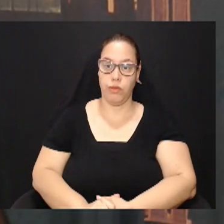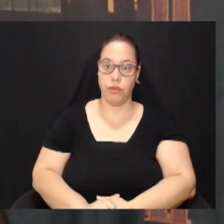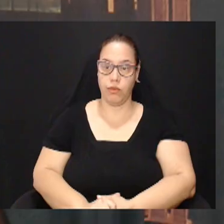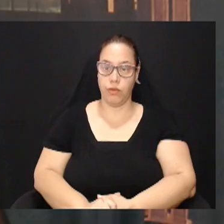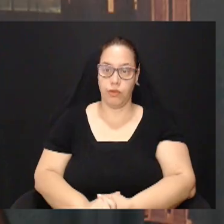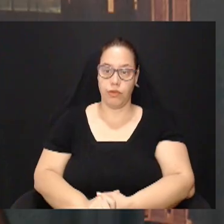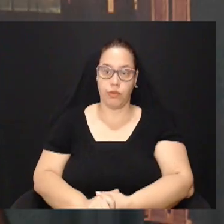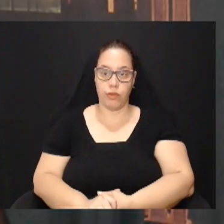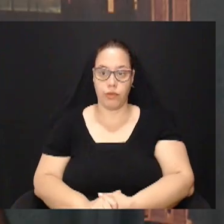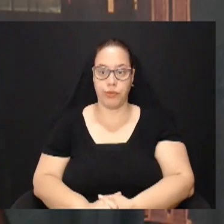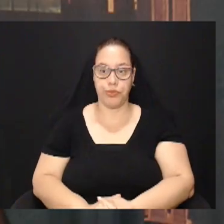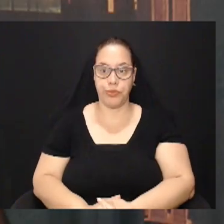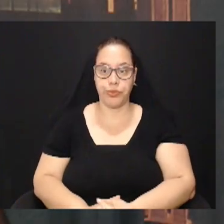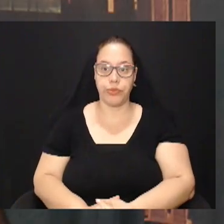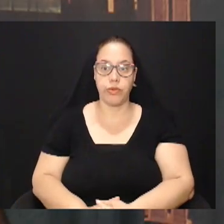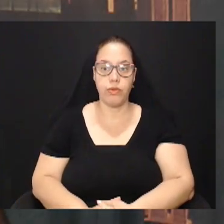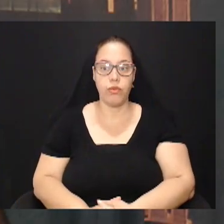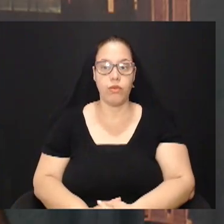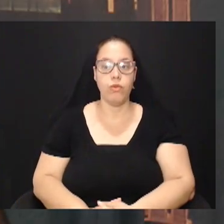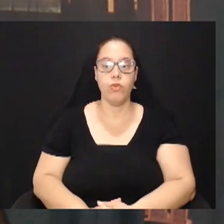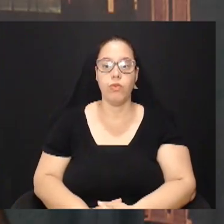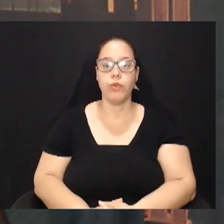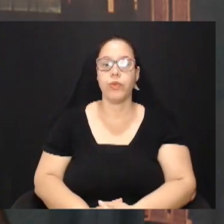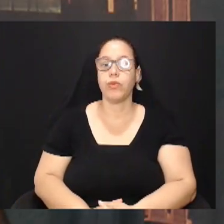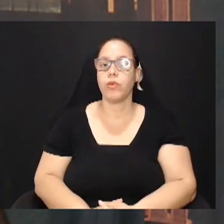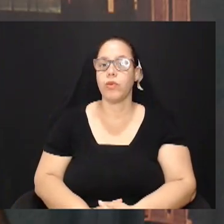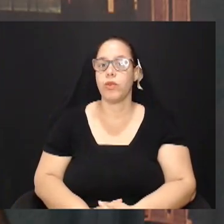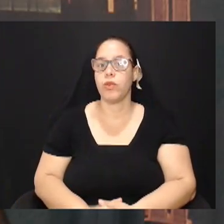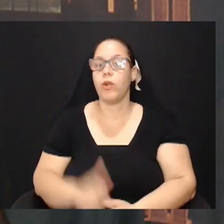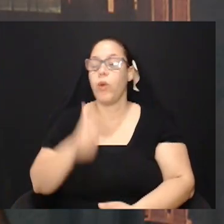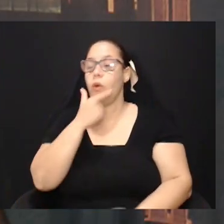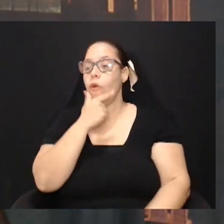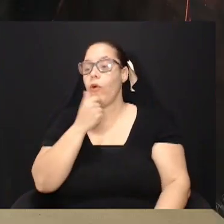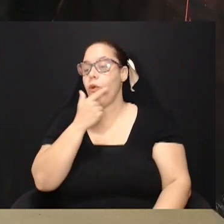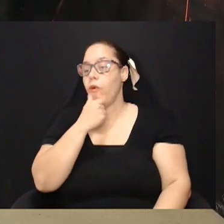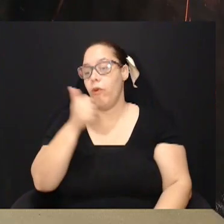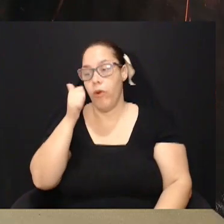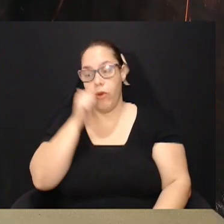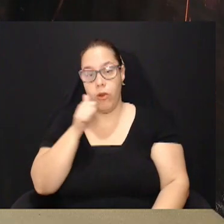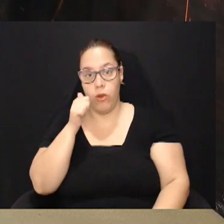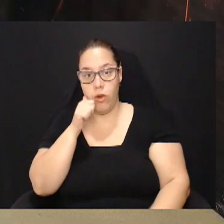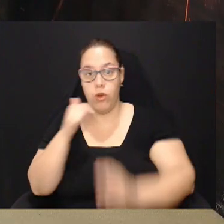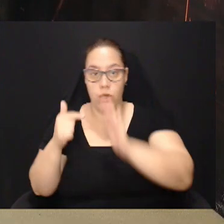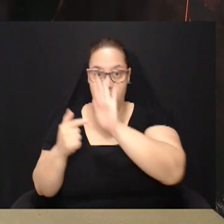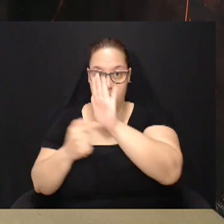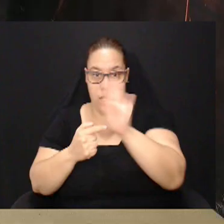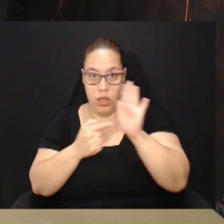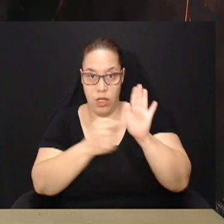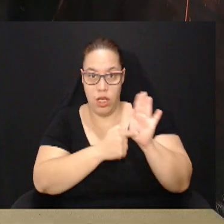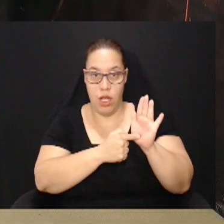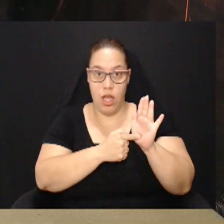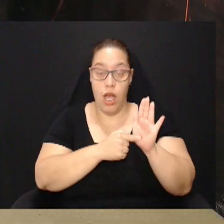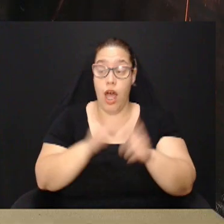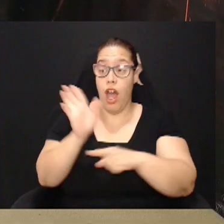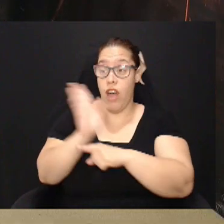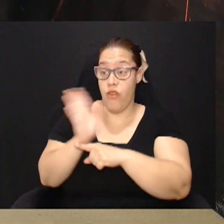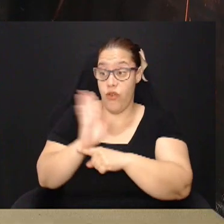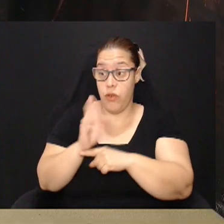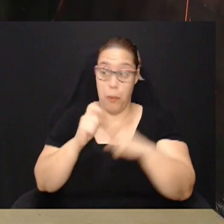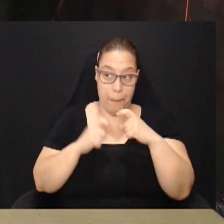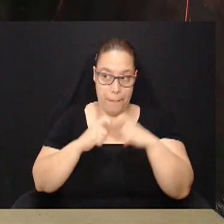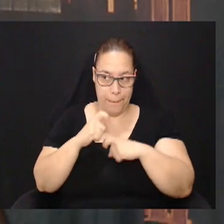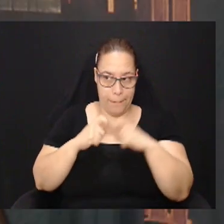foram feitas ressonâncias funcionais em homens e mulheres expostos, por exemplo, a filmes eróticos. E como o cérebro do